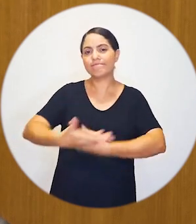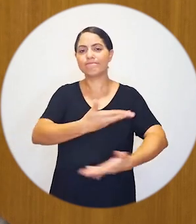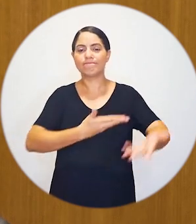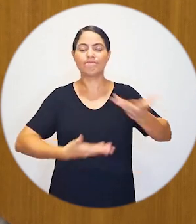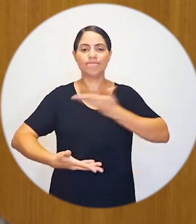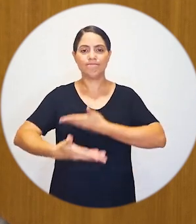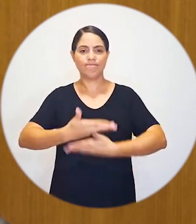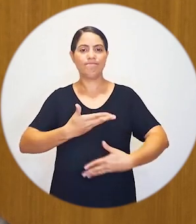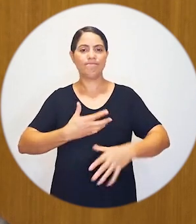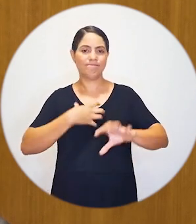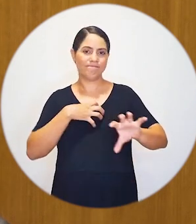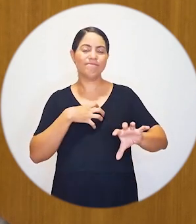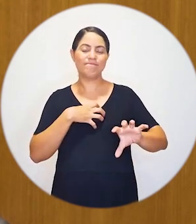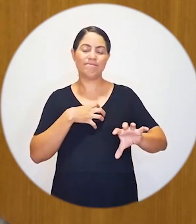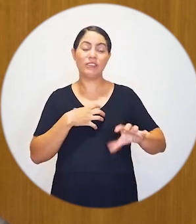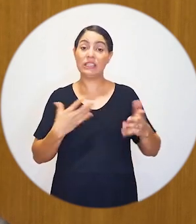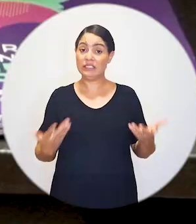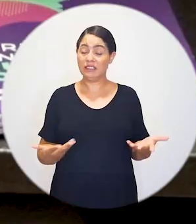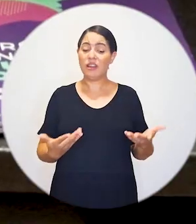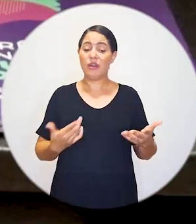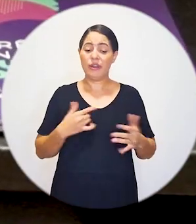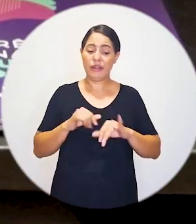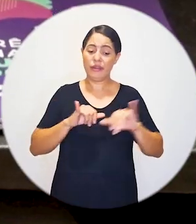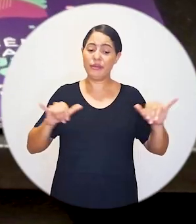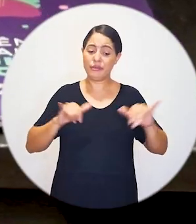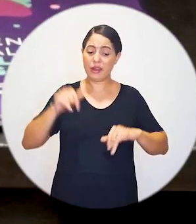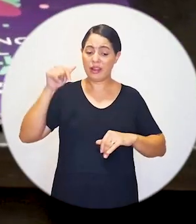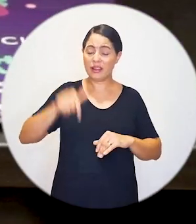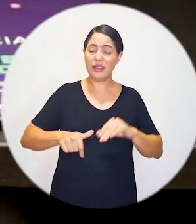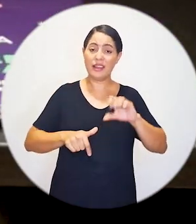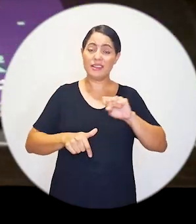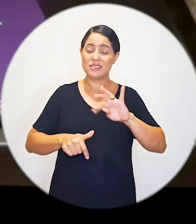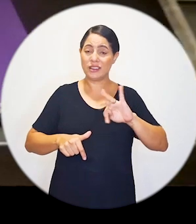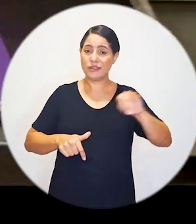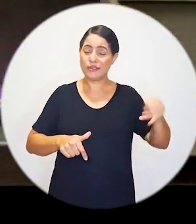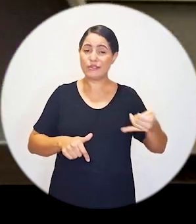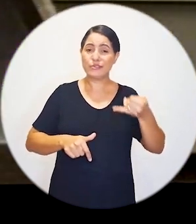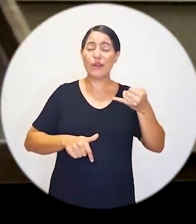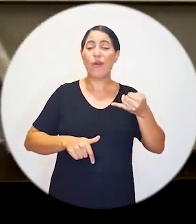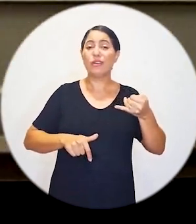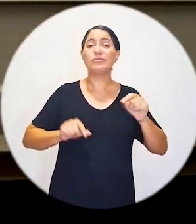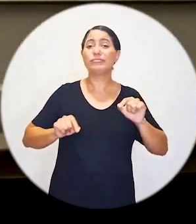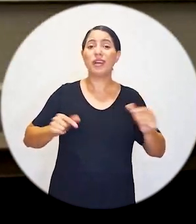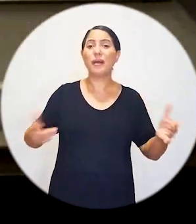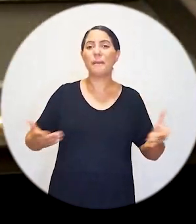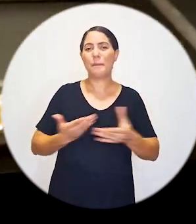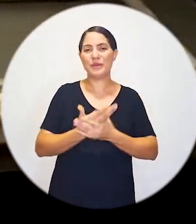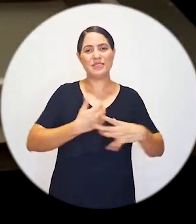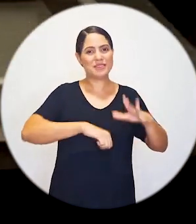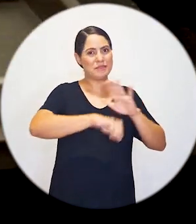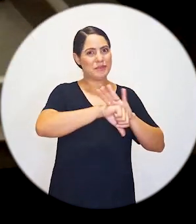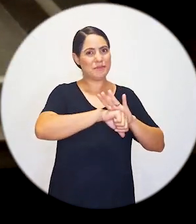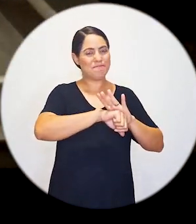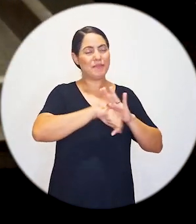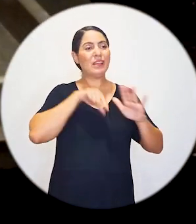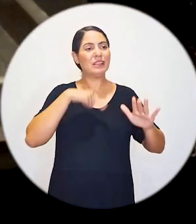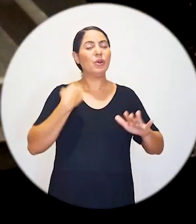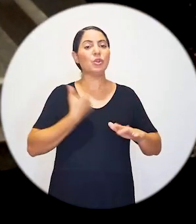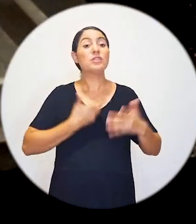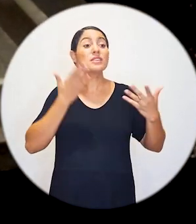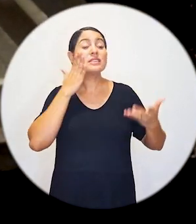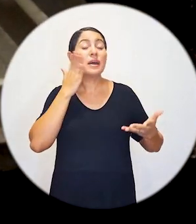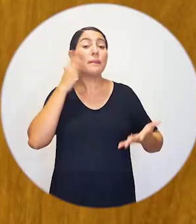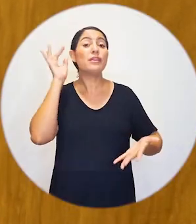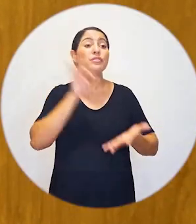da realidade, ouvindo a advocacia. E aqui eu julgo o processo penal. E o princípio número 1 do processo penal é a busca